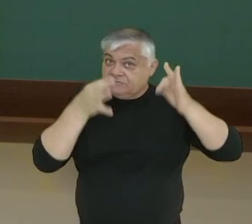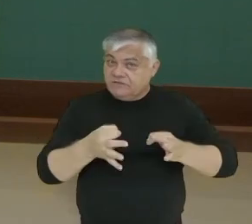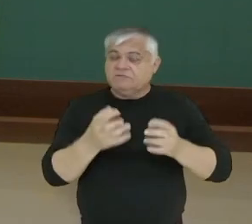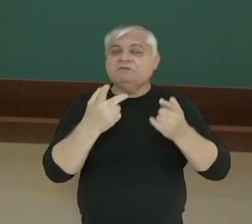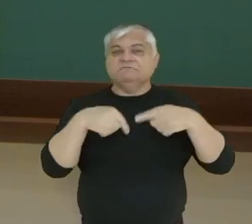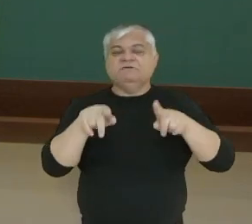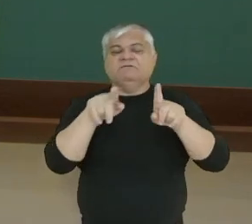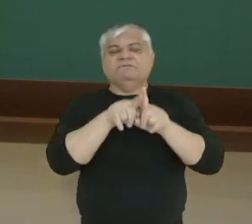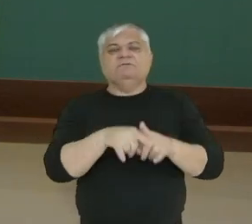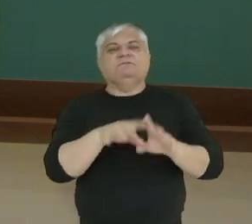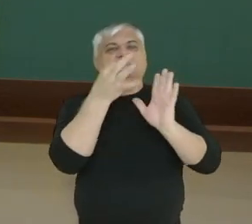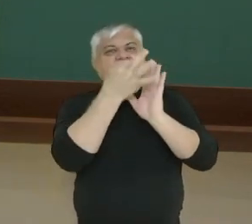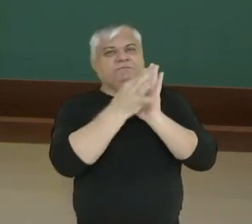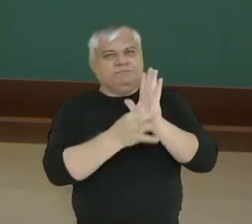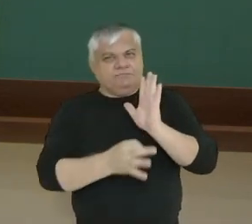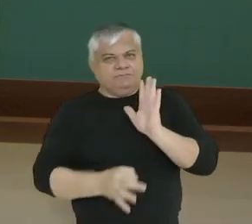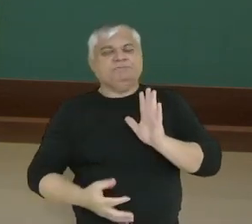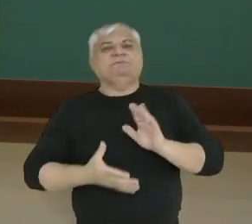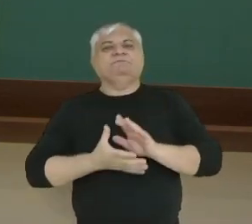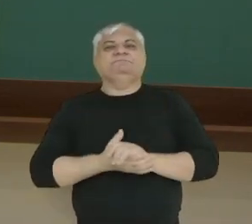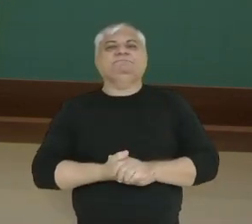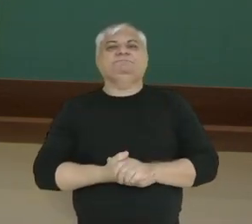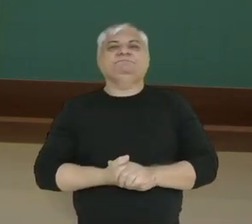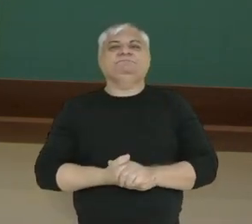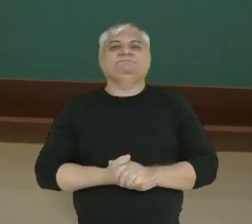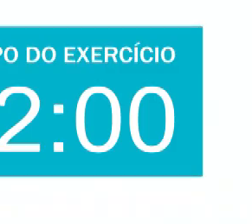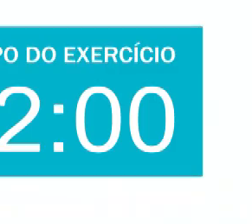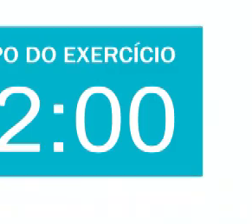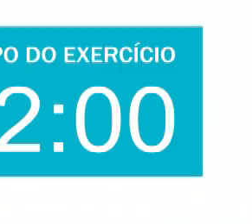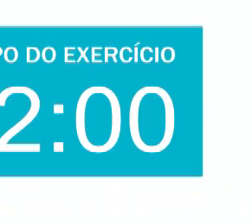a gente já volta daqui a alguns minutos para ver se está tudo certo.